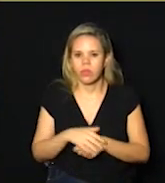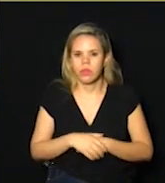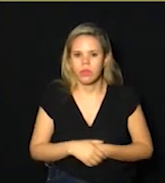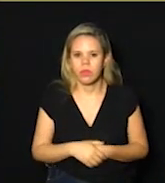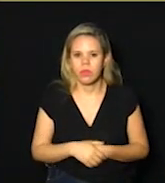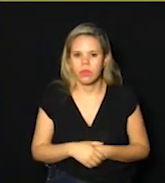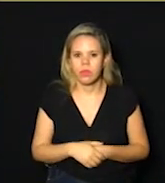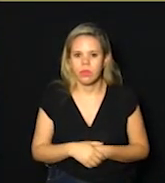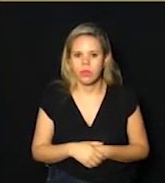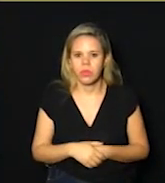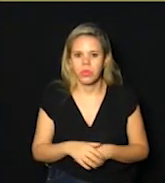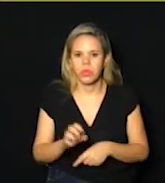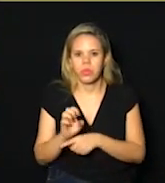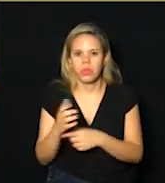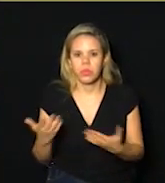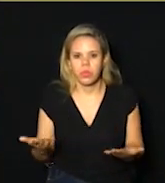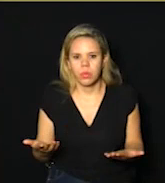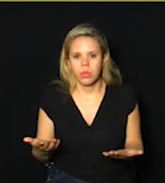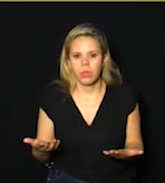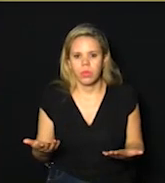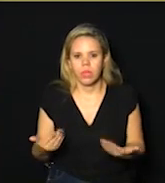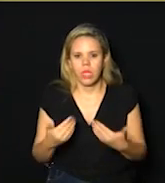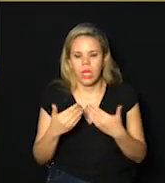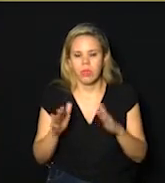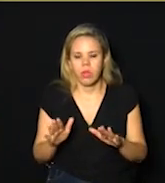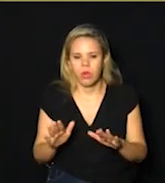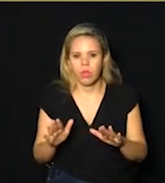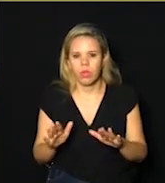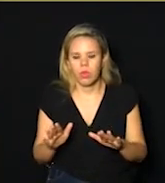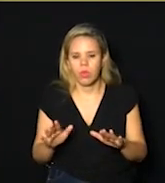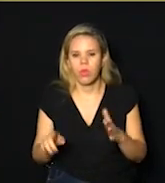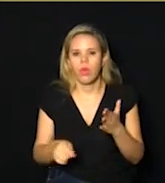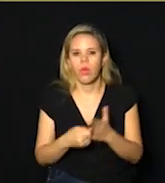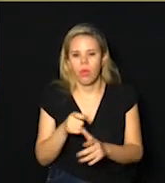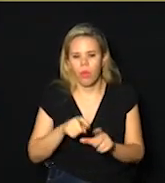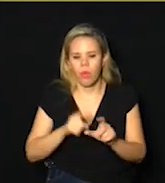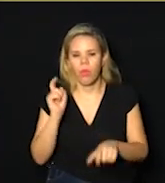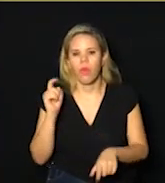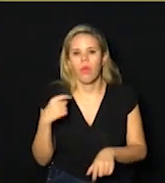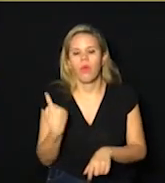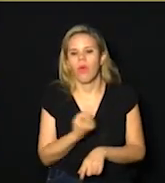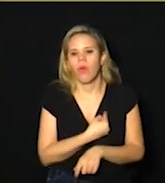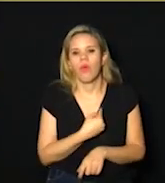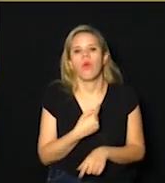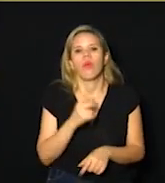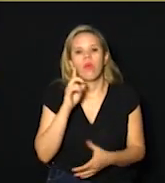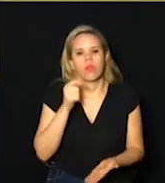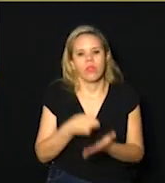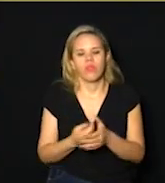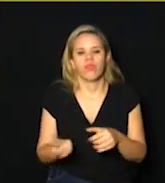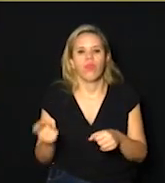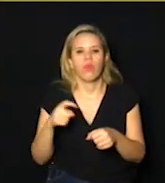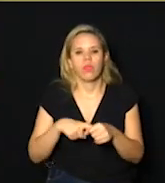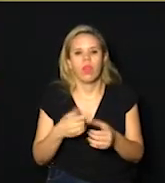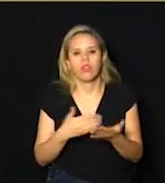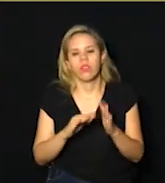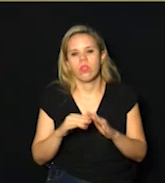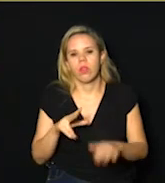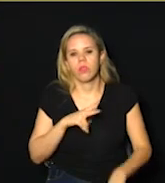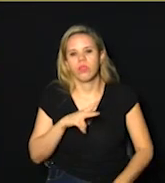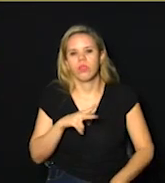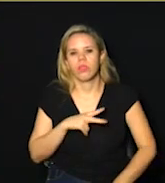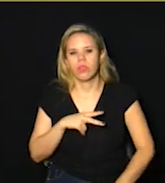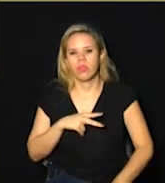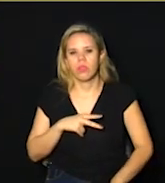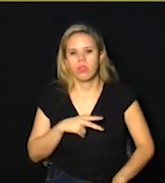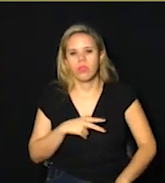O Estado agora liberou, deu autonomia, né, para o retorno dessas